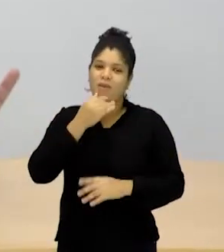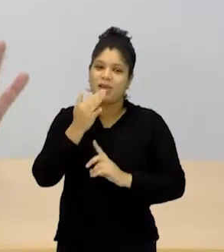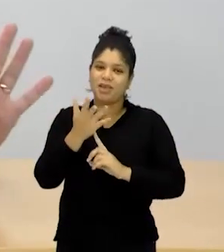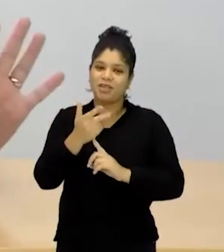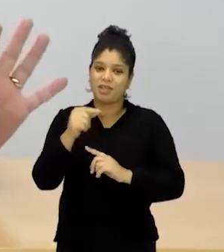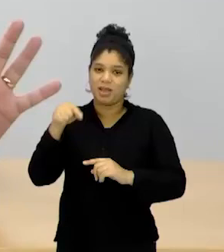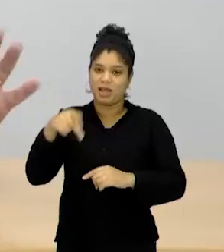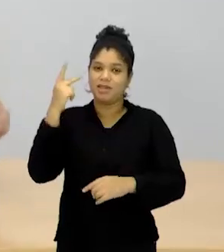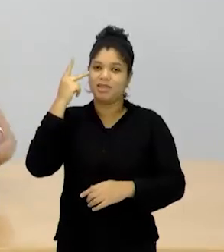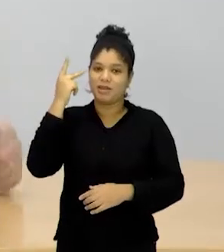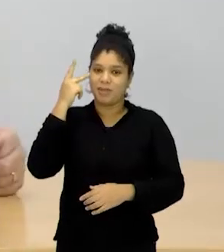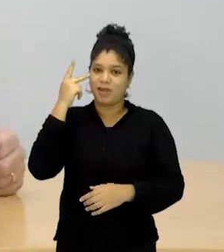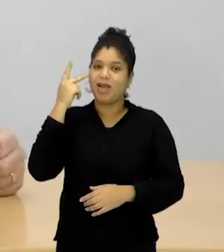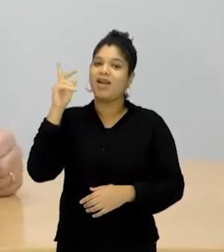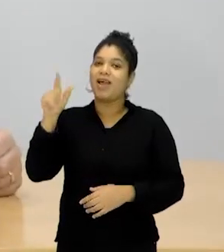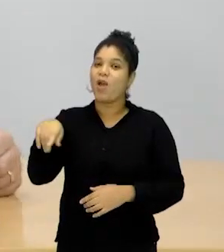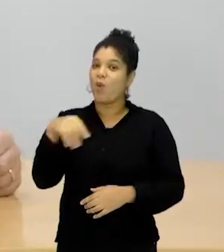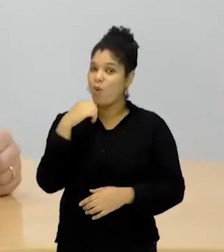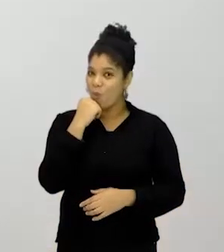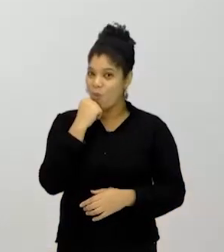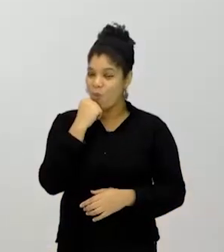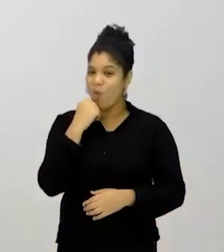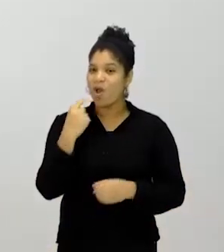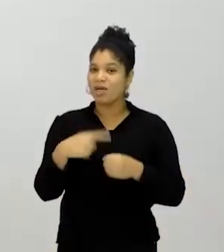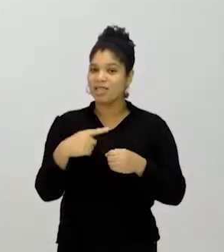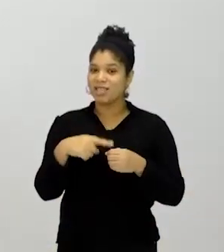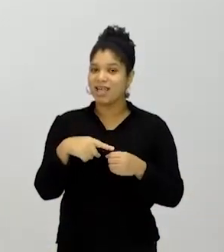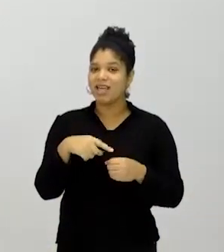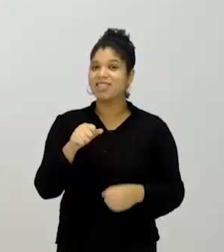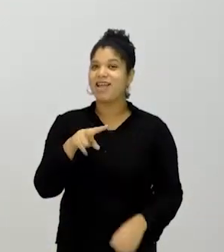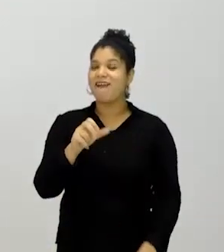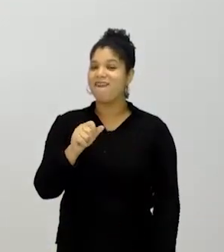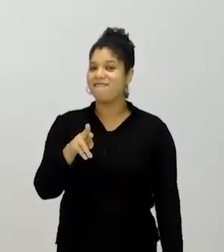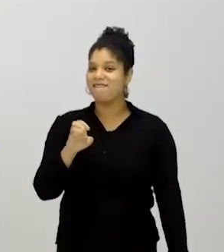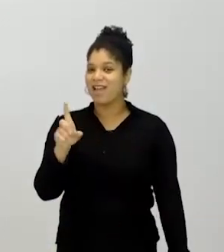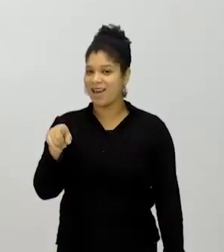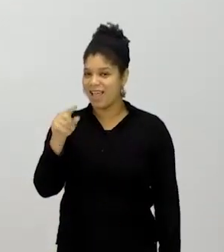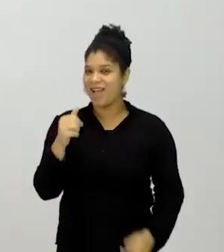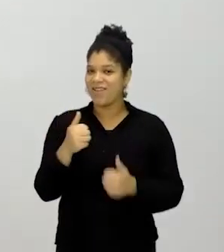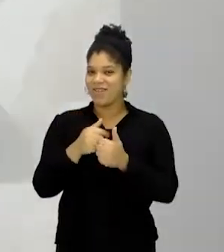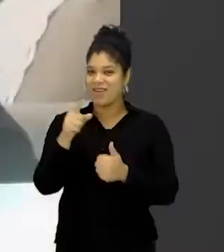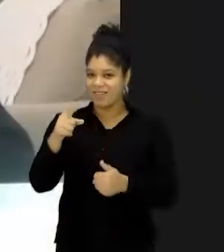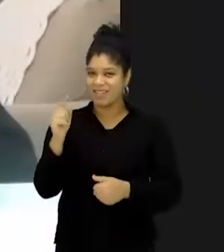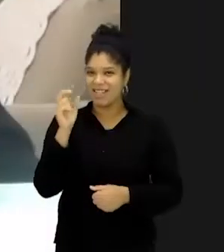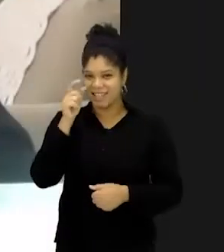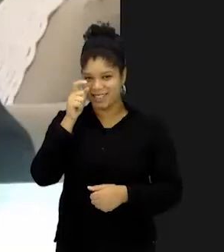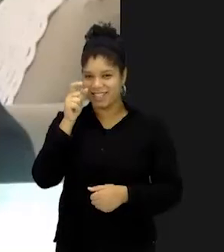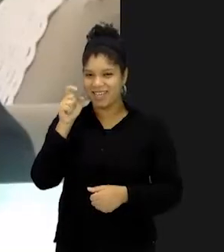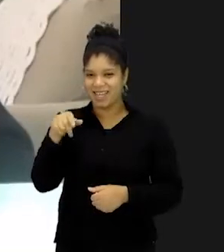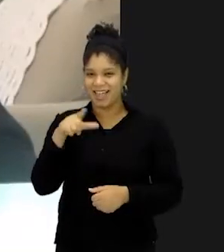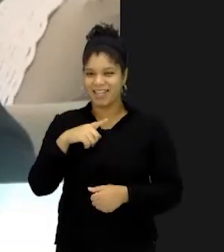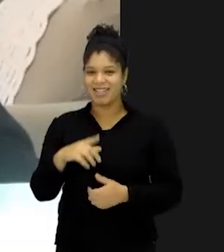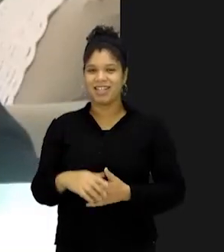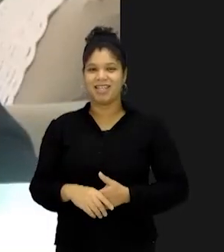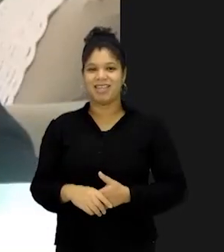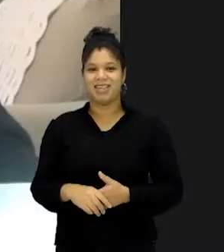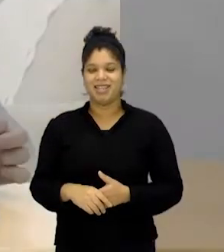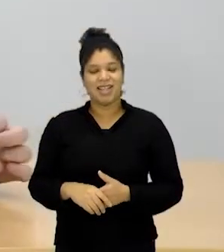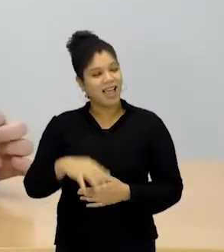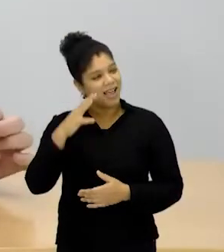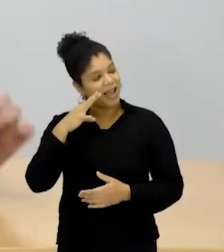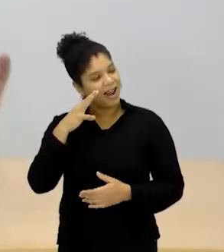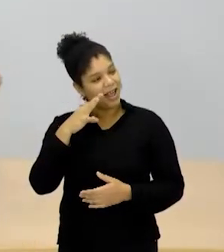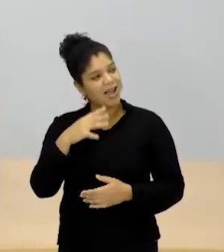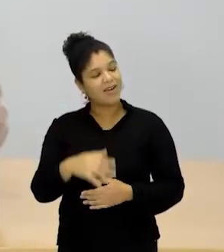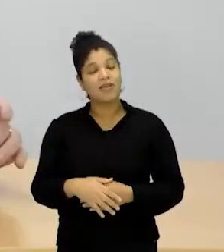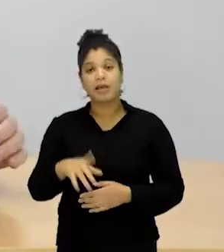cidade. A Pro Margarete. Aí, Xavier, pessoal de Avarete acompanhando. E temos uma pergunta. Legal.